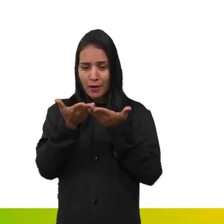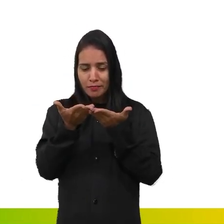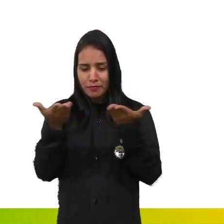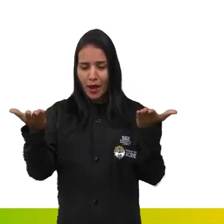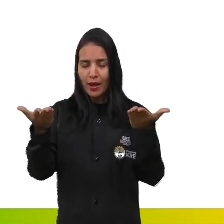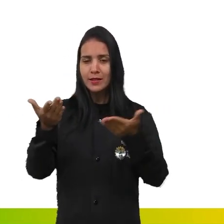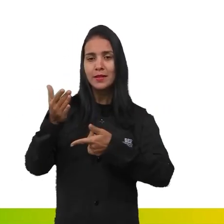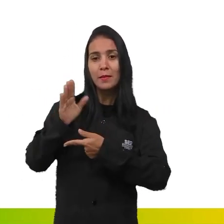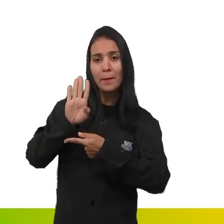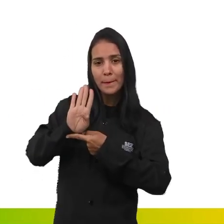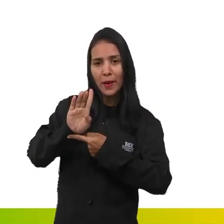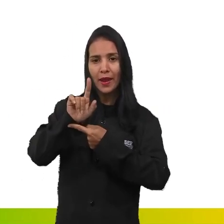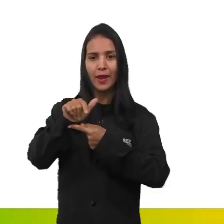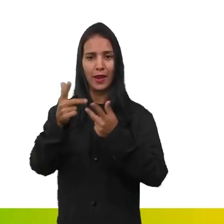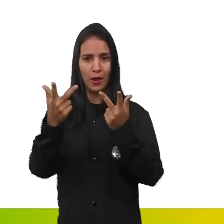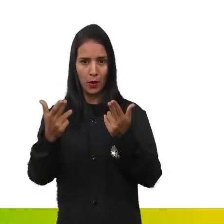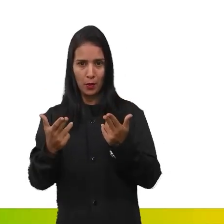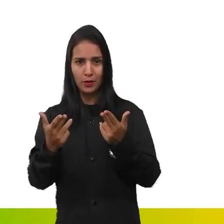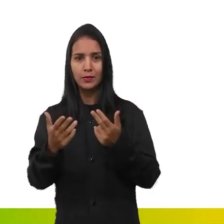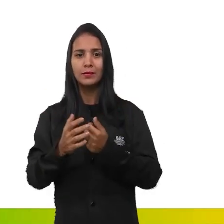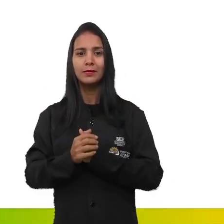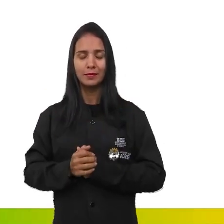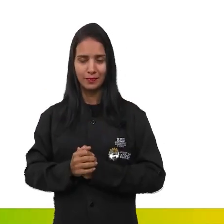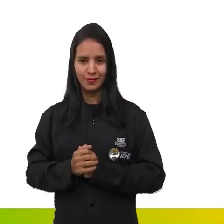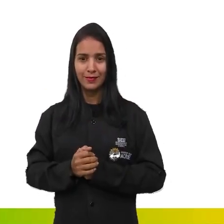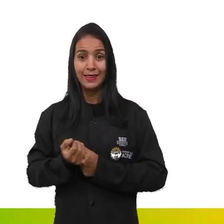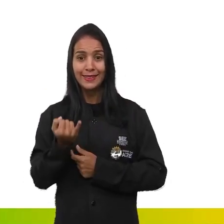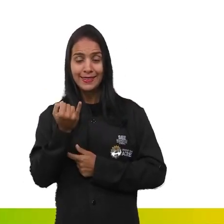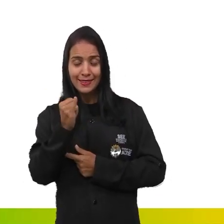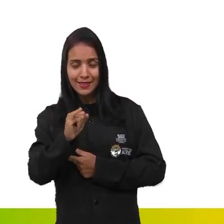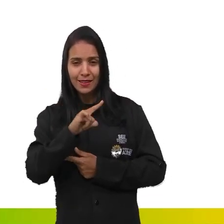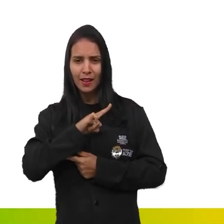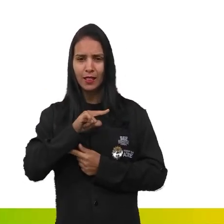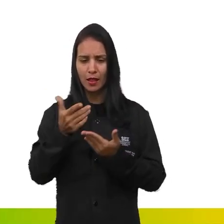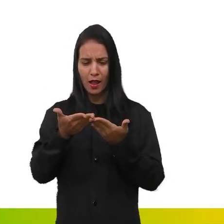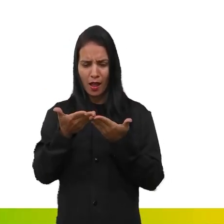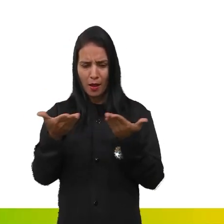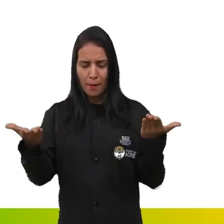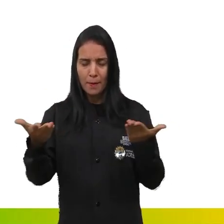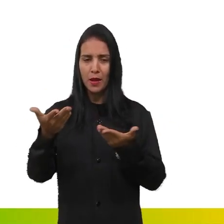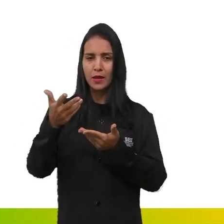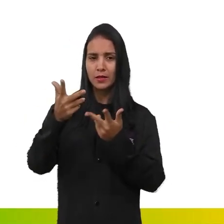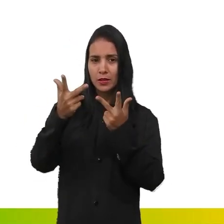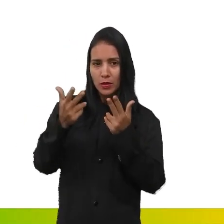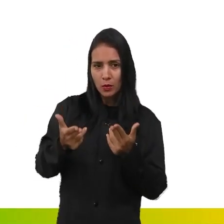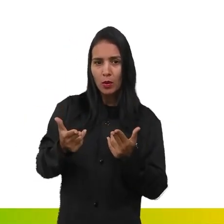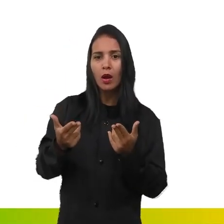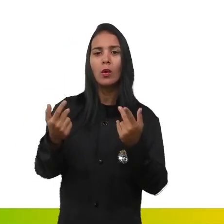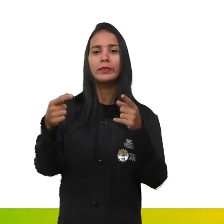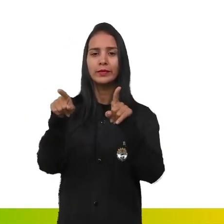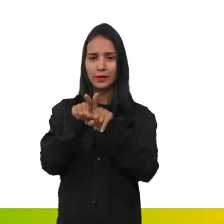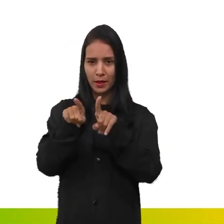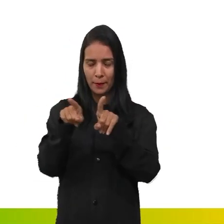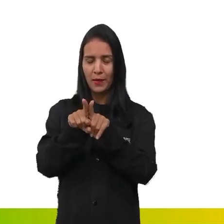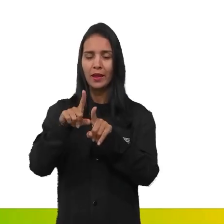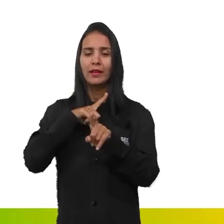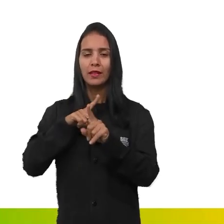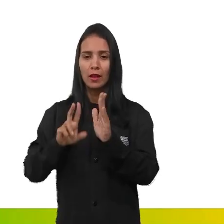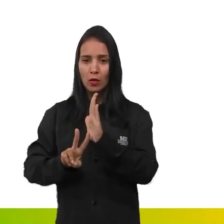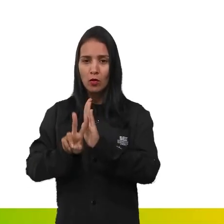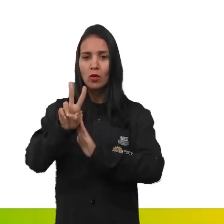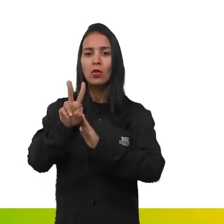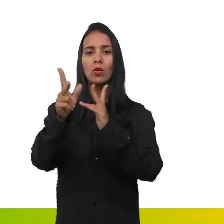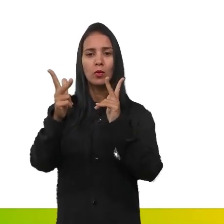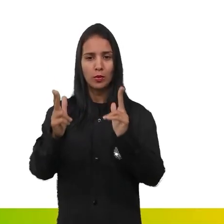eu posso dizer, pelo princípio de Cavalieri, que elas duas vão ter o mesmo volume,